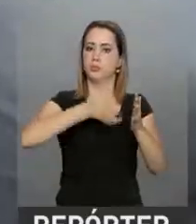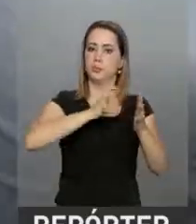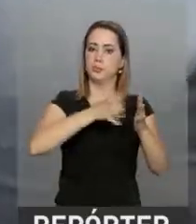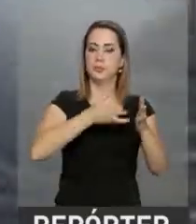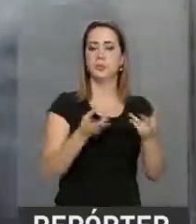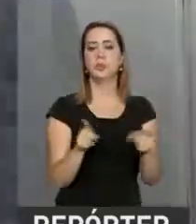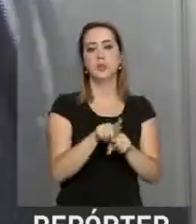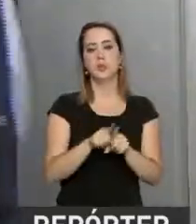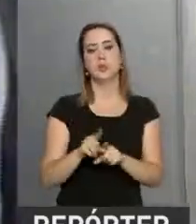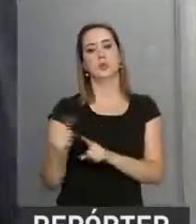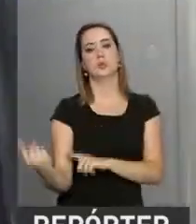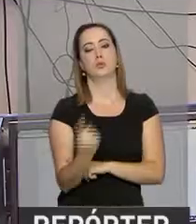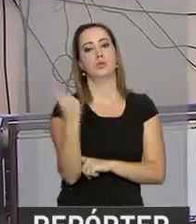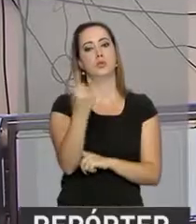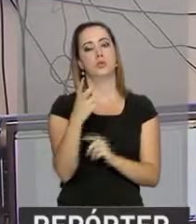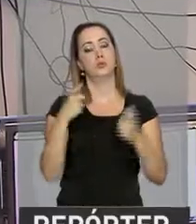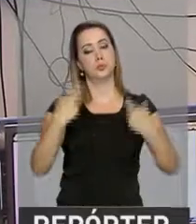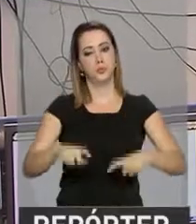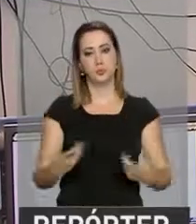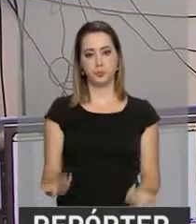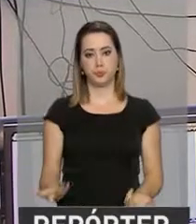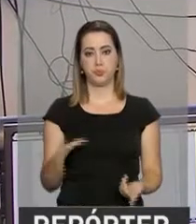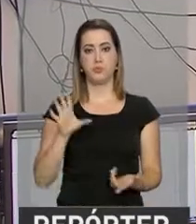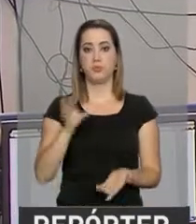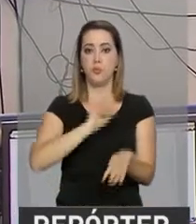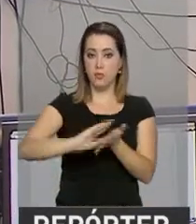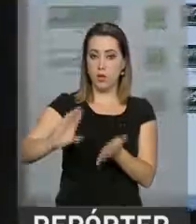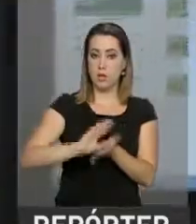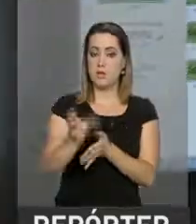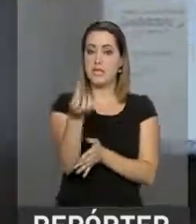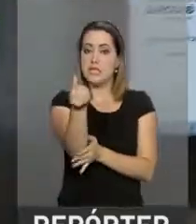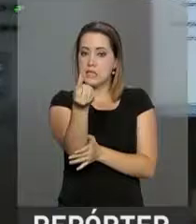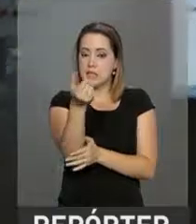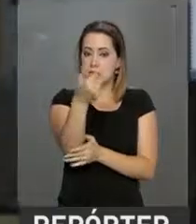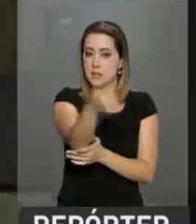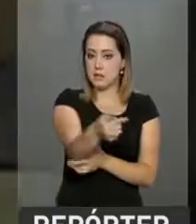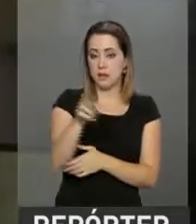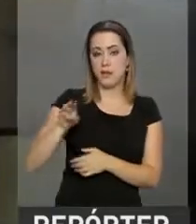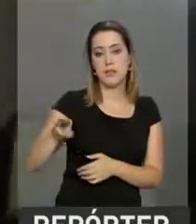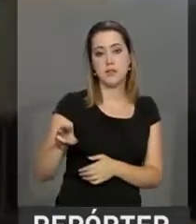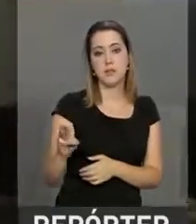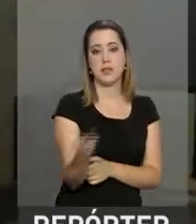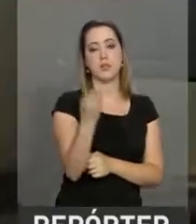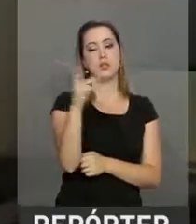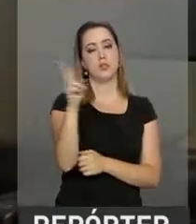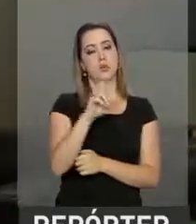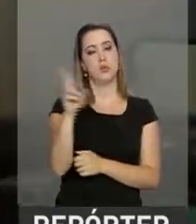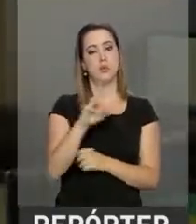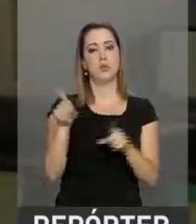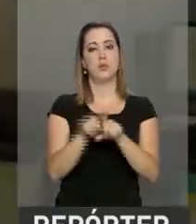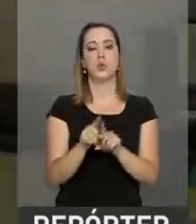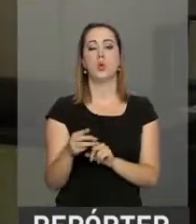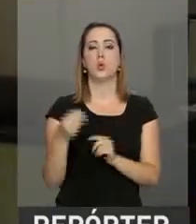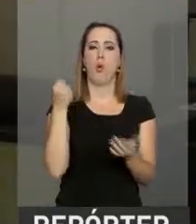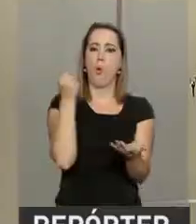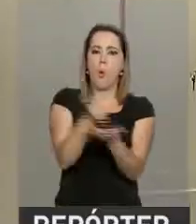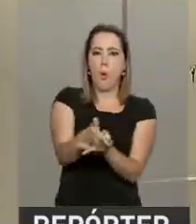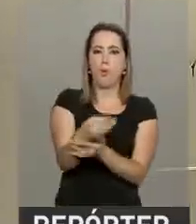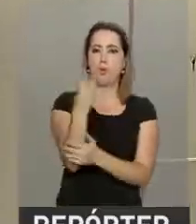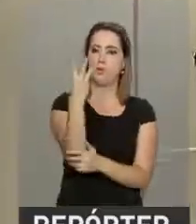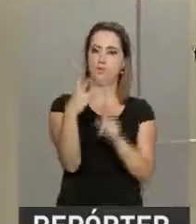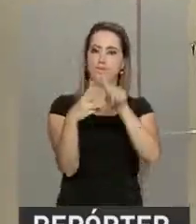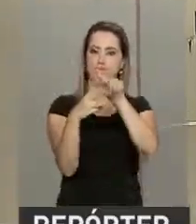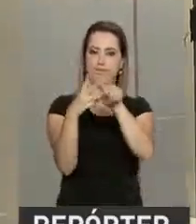sus simultaneamente foram investidos 67 milhões de reais na compra de três supercomputadores que